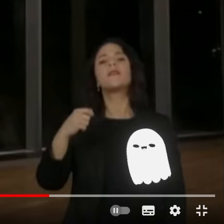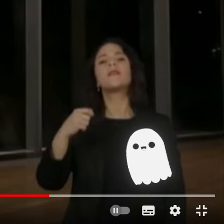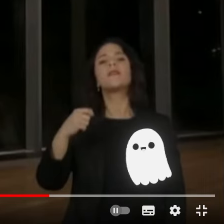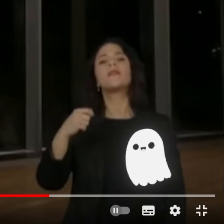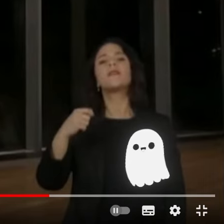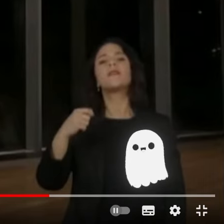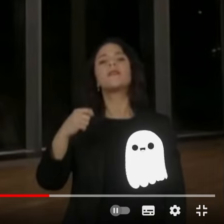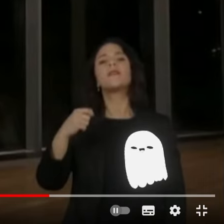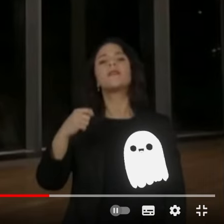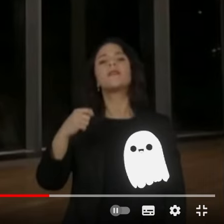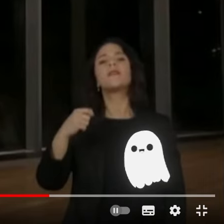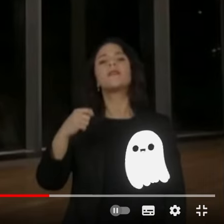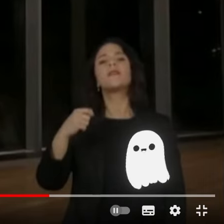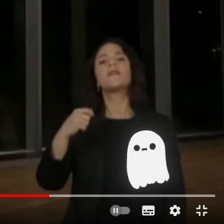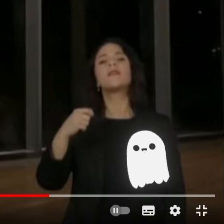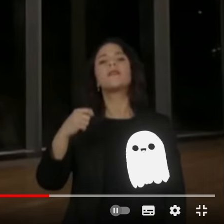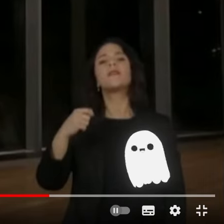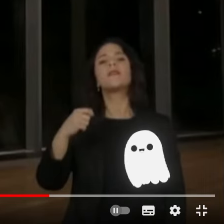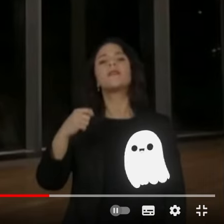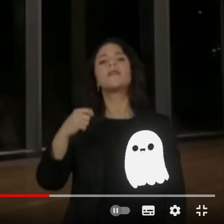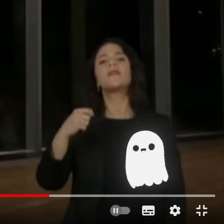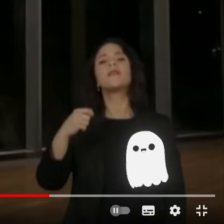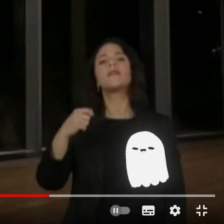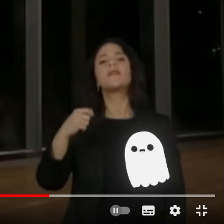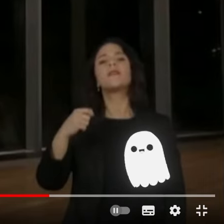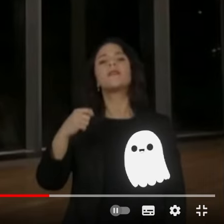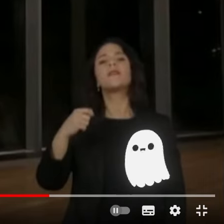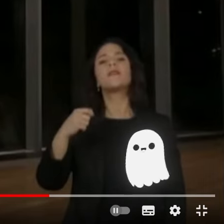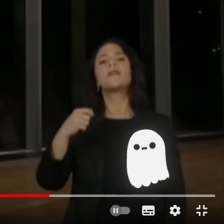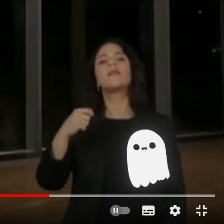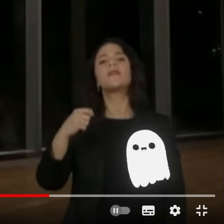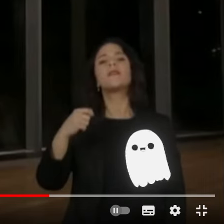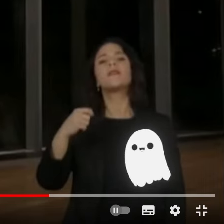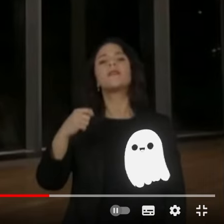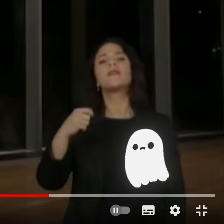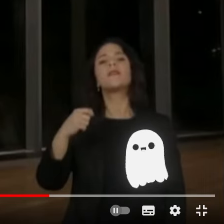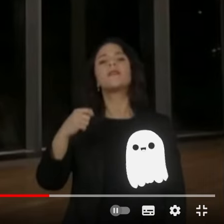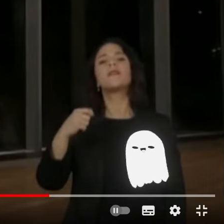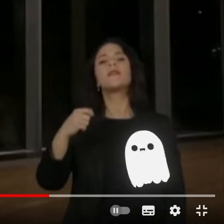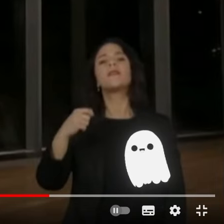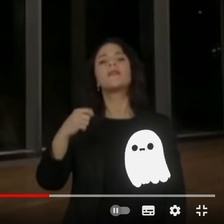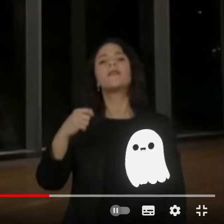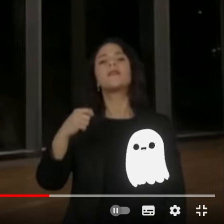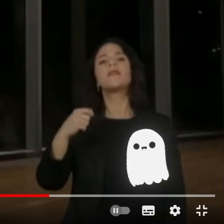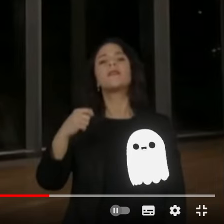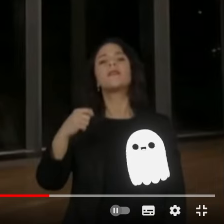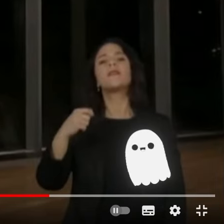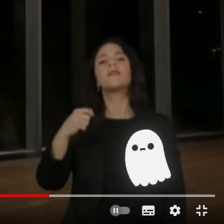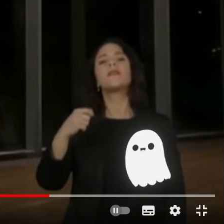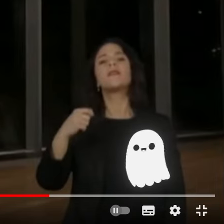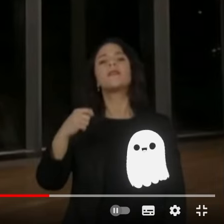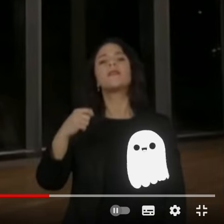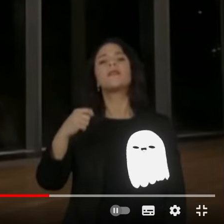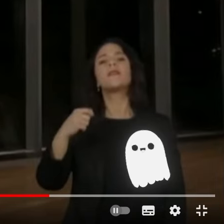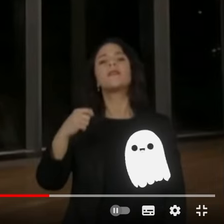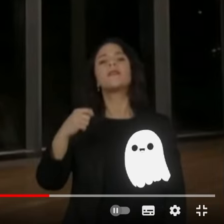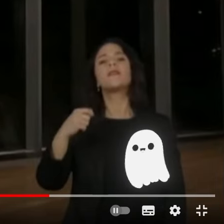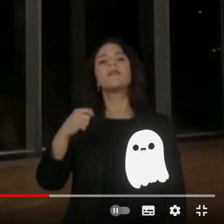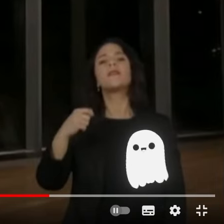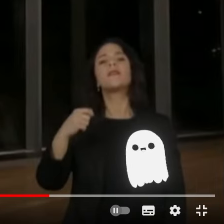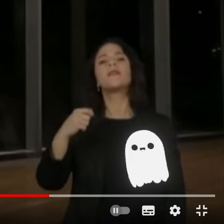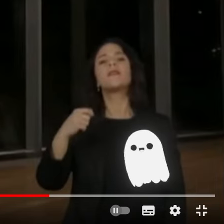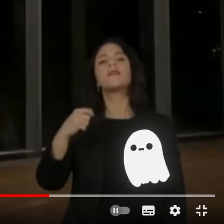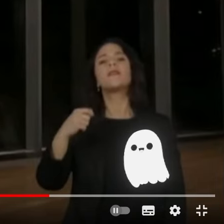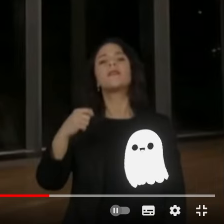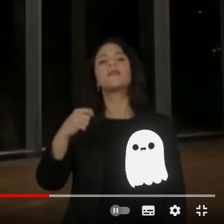ia ser a primeira eliminada, por exemplo. Mas, mano, eu não consigo. Tipo assim, o cara vem e começa a falar um monte de merda igual o Pablo Marçal fala. Ele vai chegar e falar,